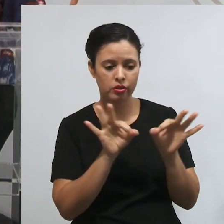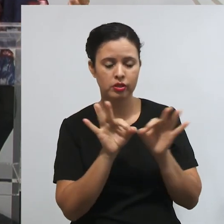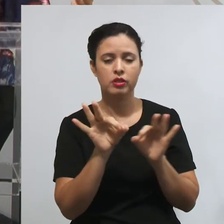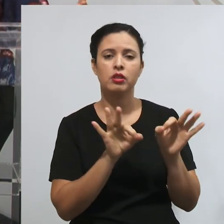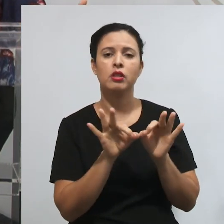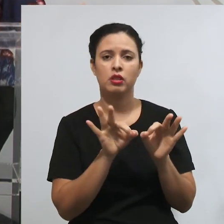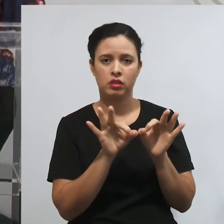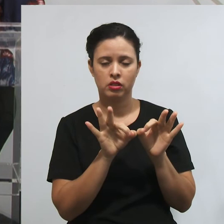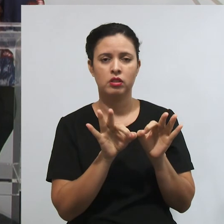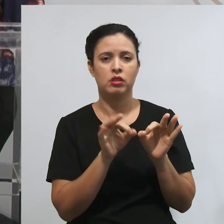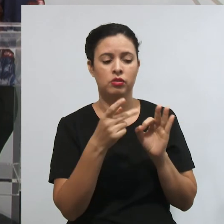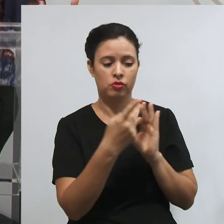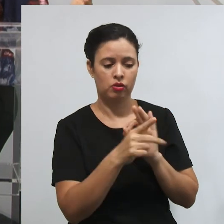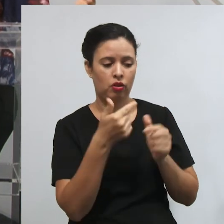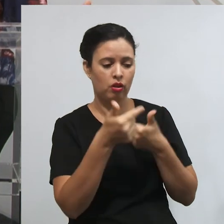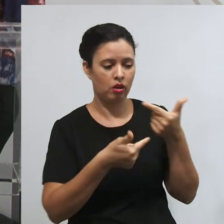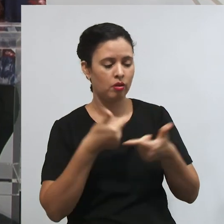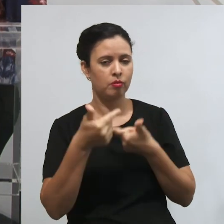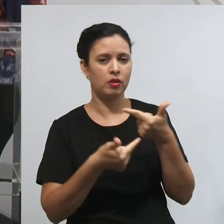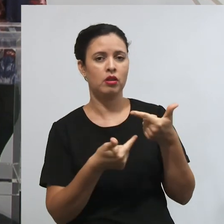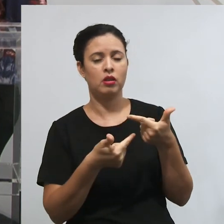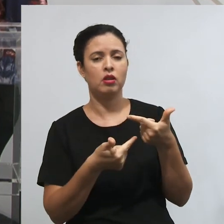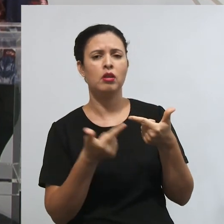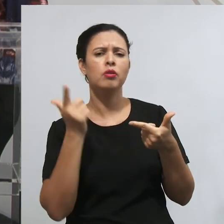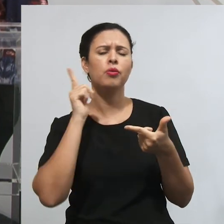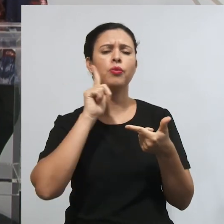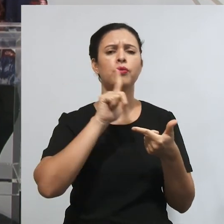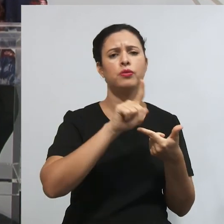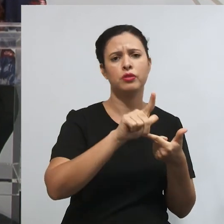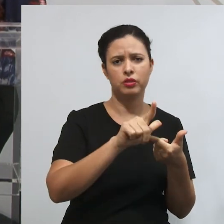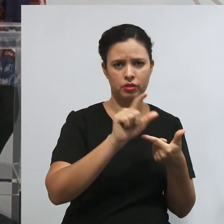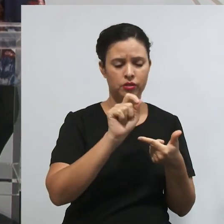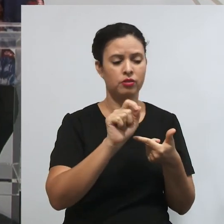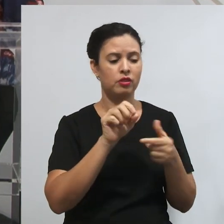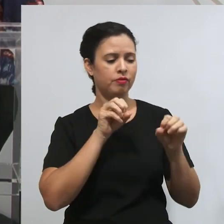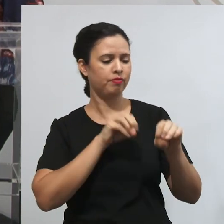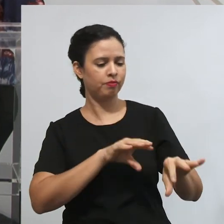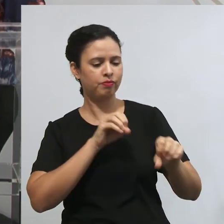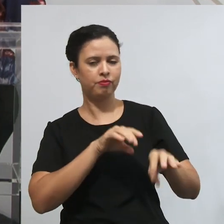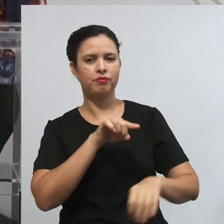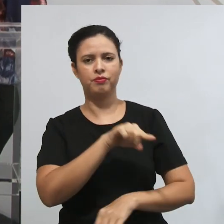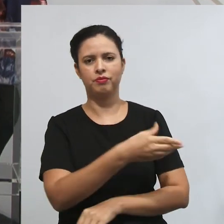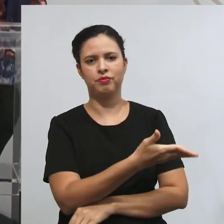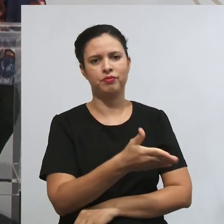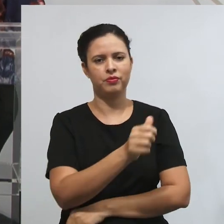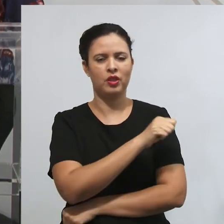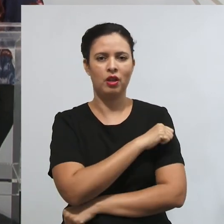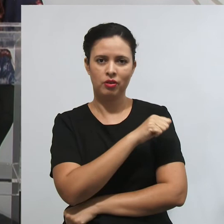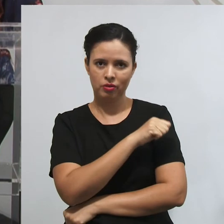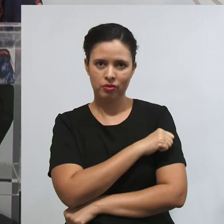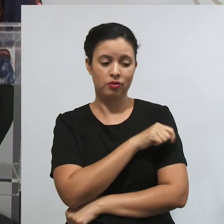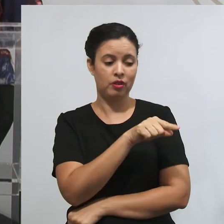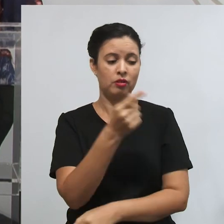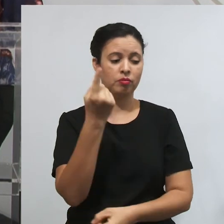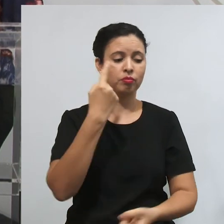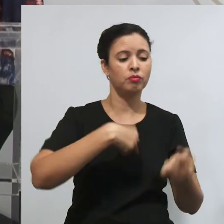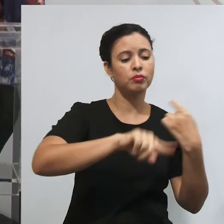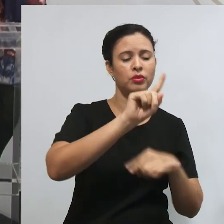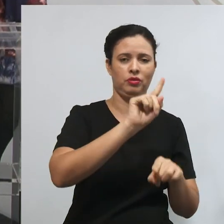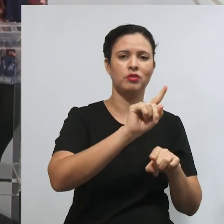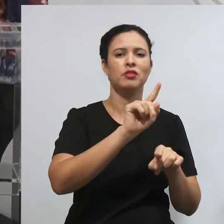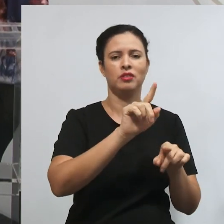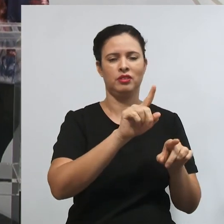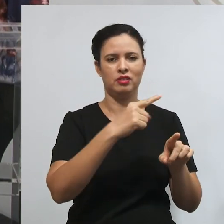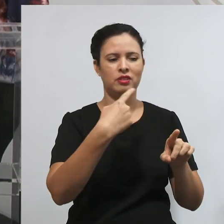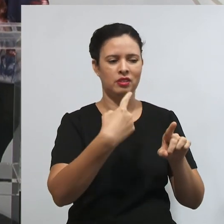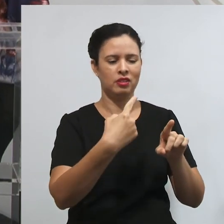né, de forma que garanta a aprendizagem, o sucesso e o êxito do aluno. Até porque o êxito do aluno é